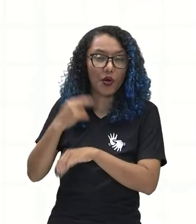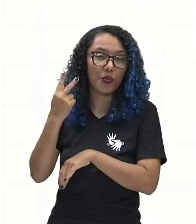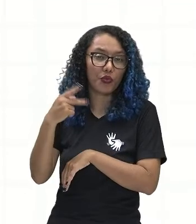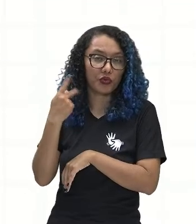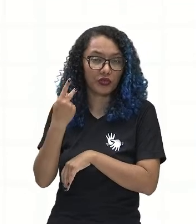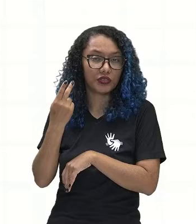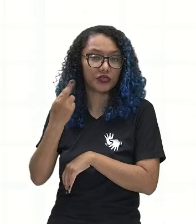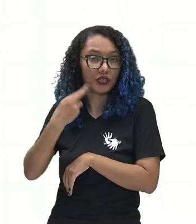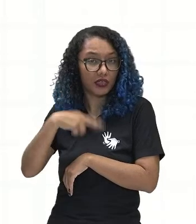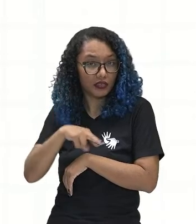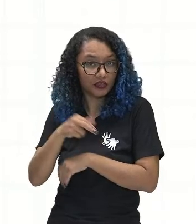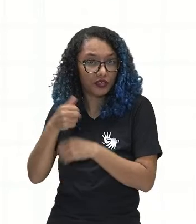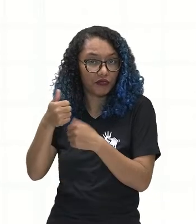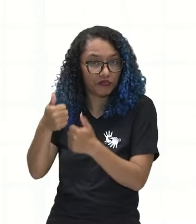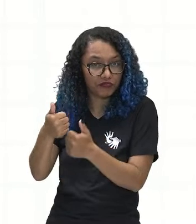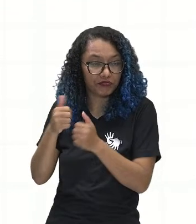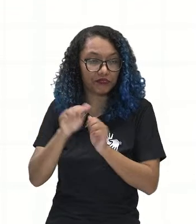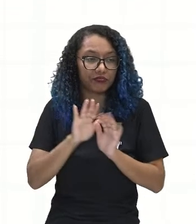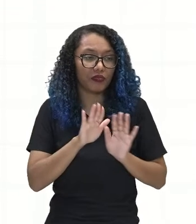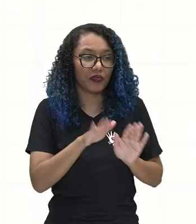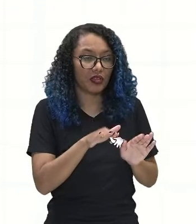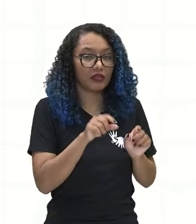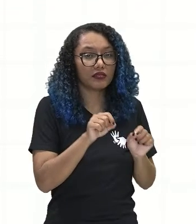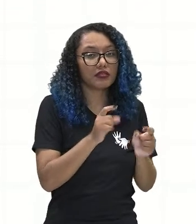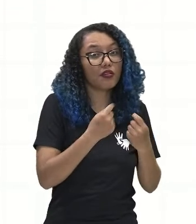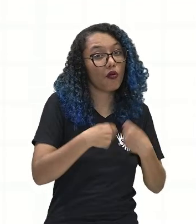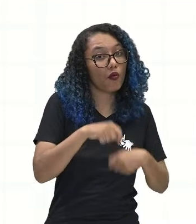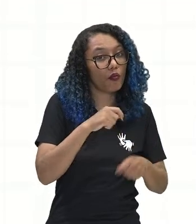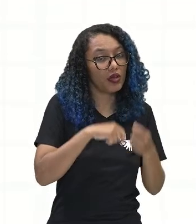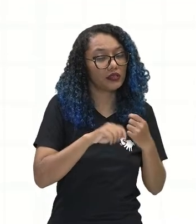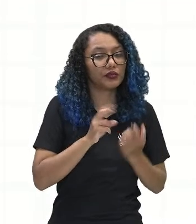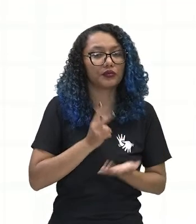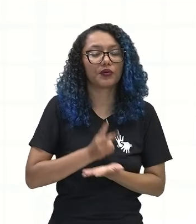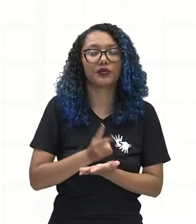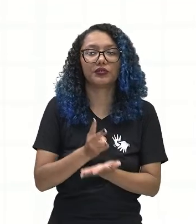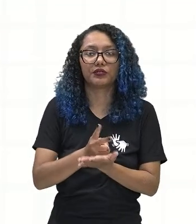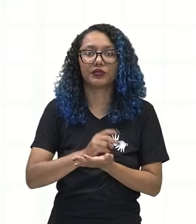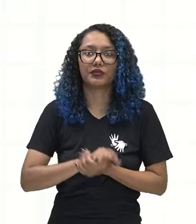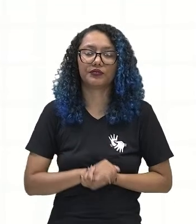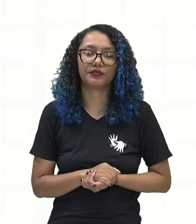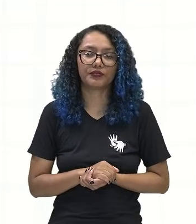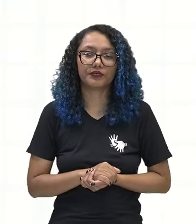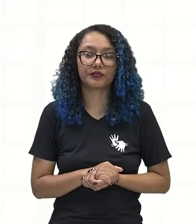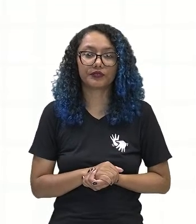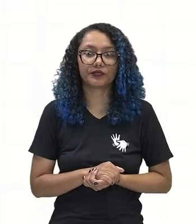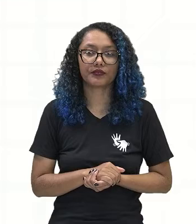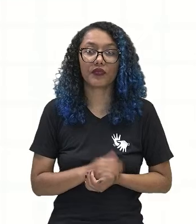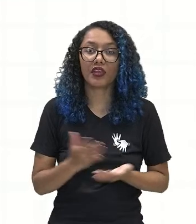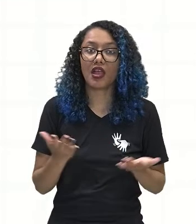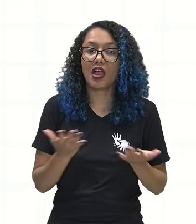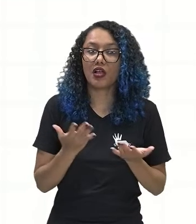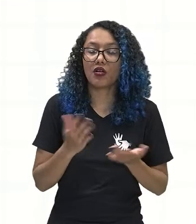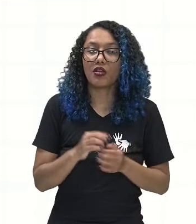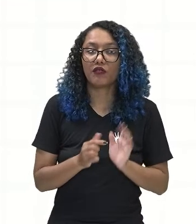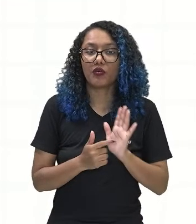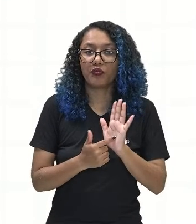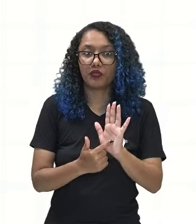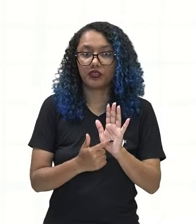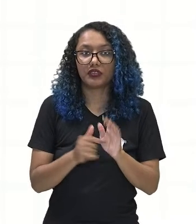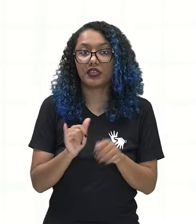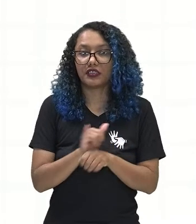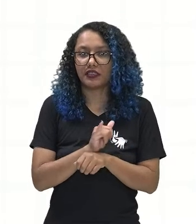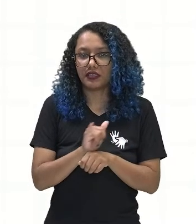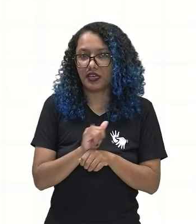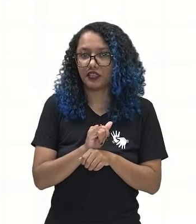até religioso. Muito bem, seguindo então, vamos conhecer agora as técnicas utilizadas pela